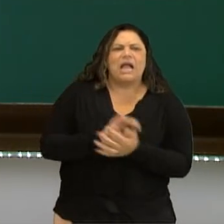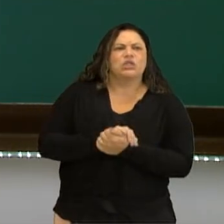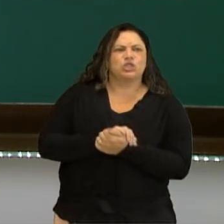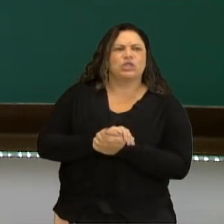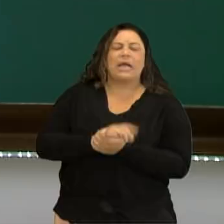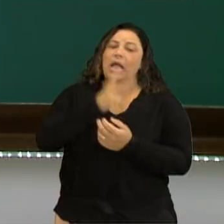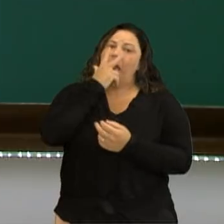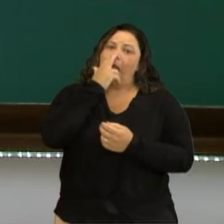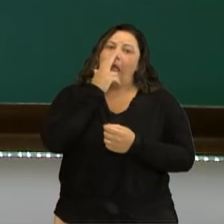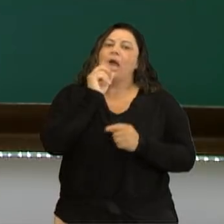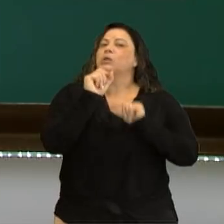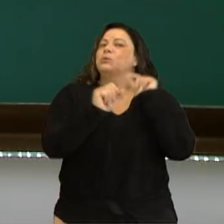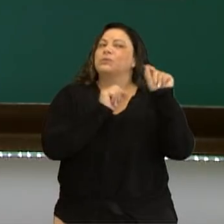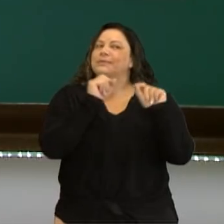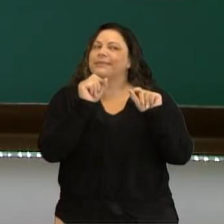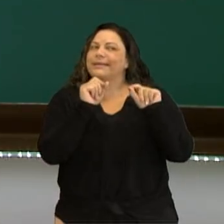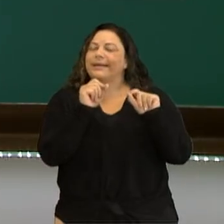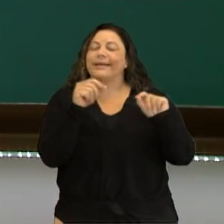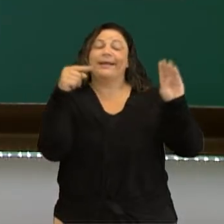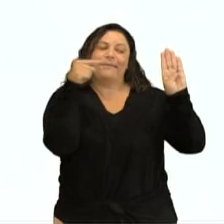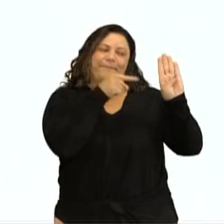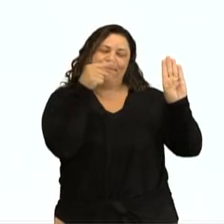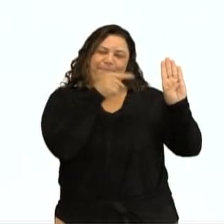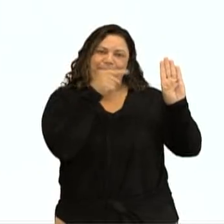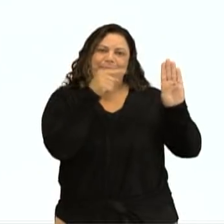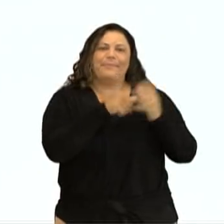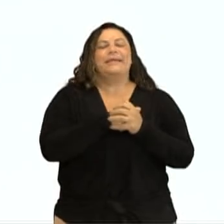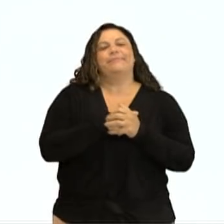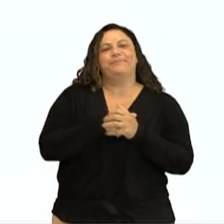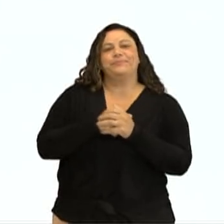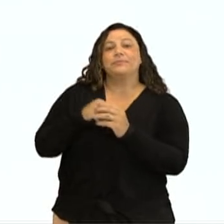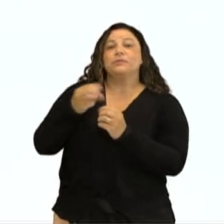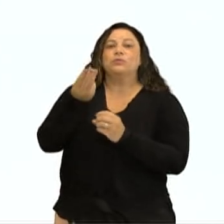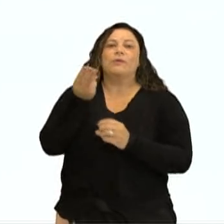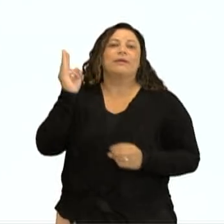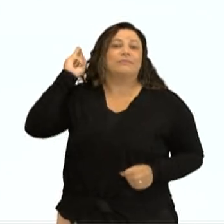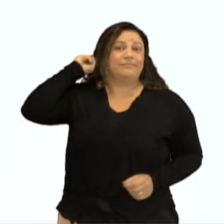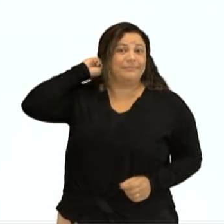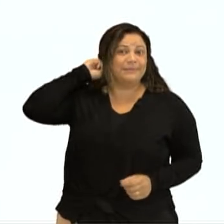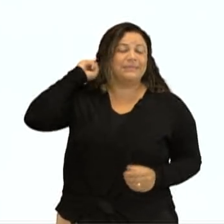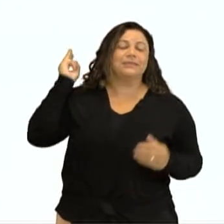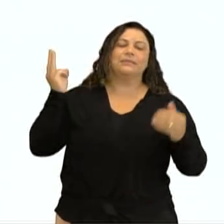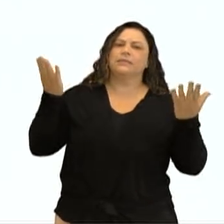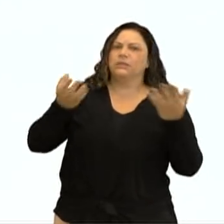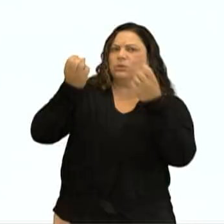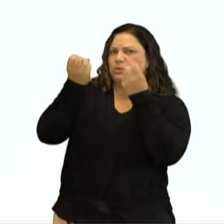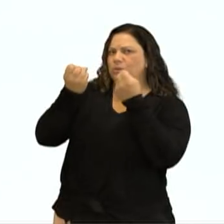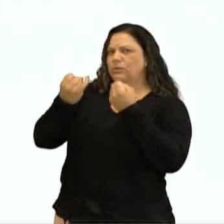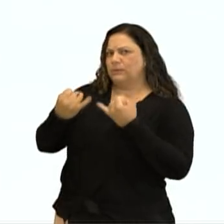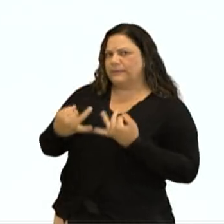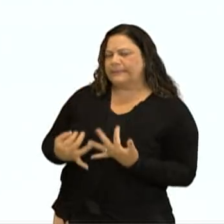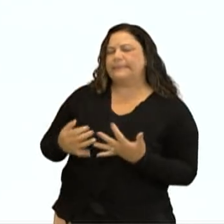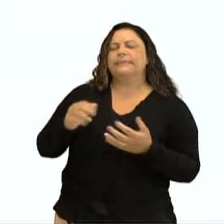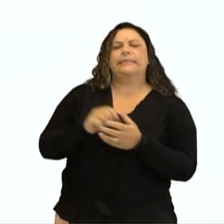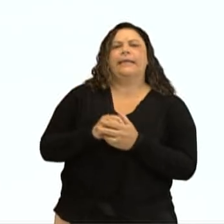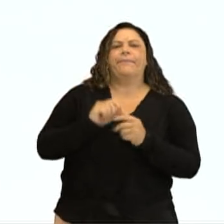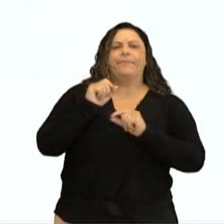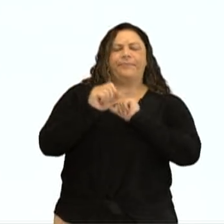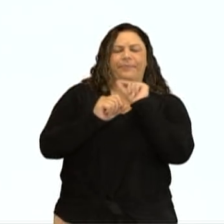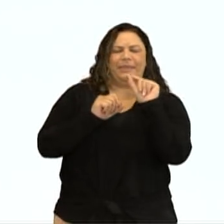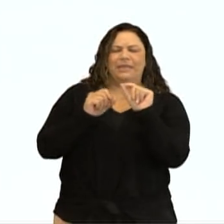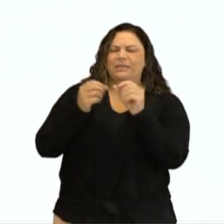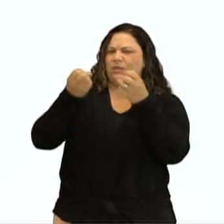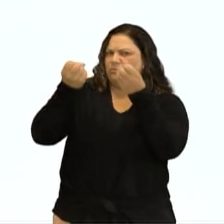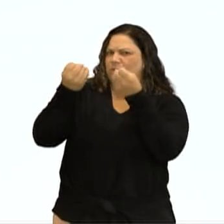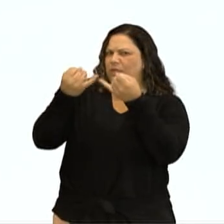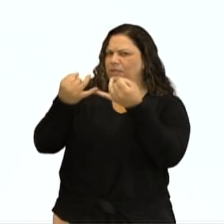que é a alternativa a letra B? Quando eu falo de meningite, ou seja, a inflamação das meninges,